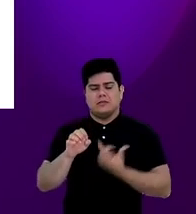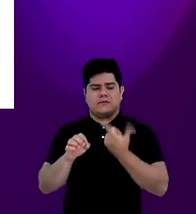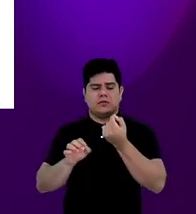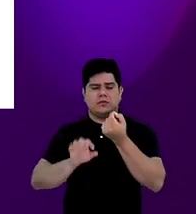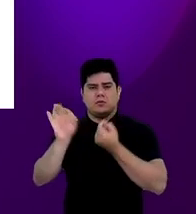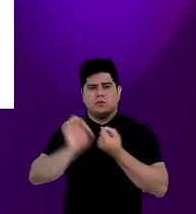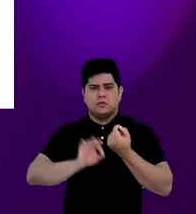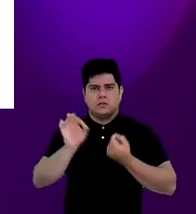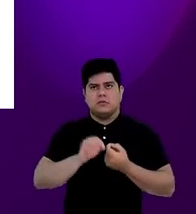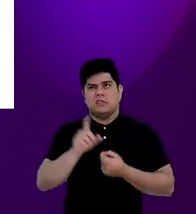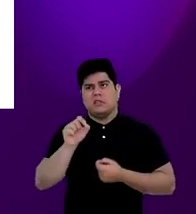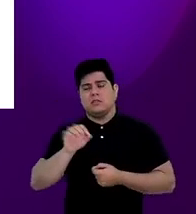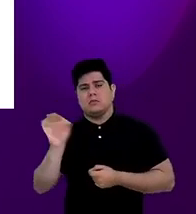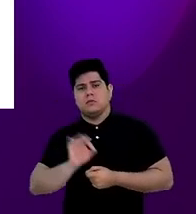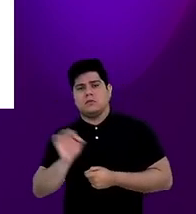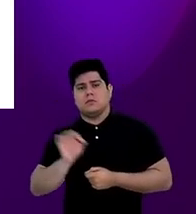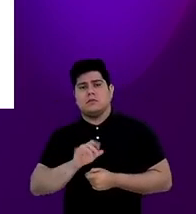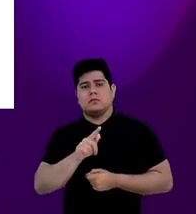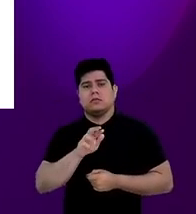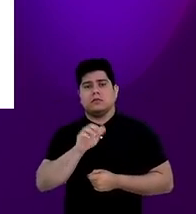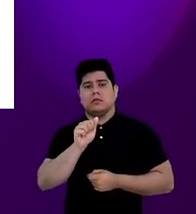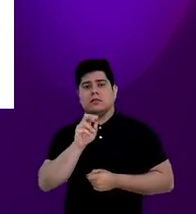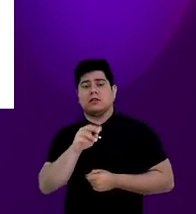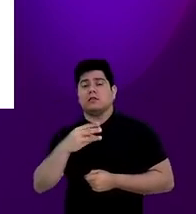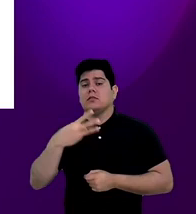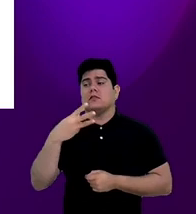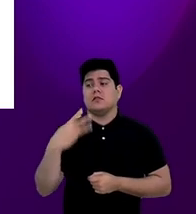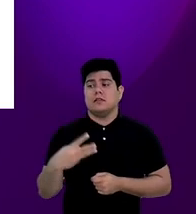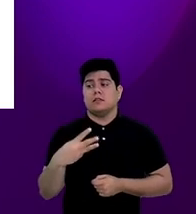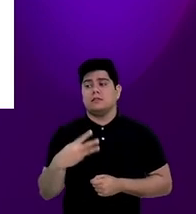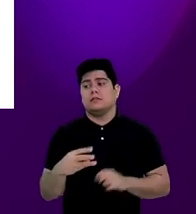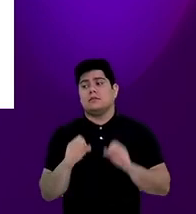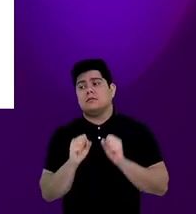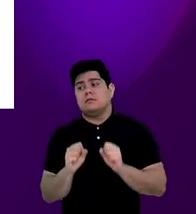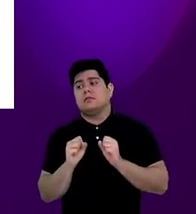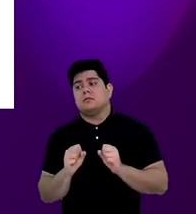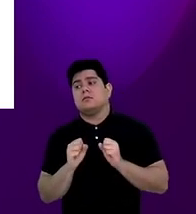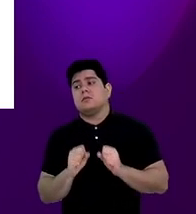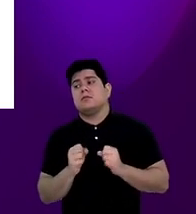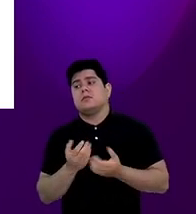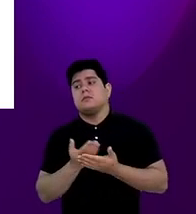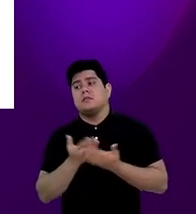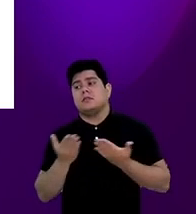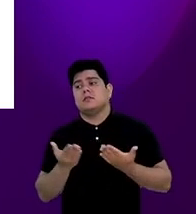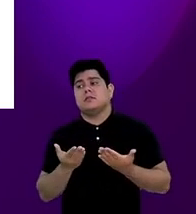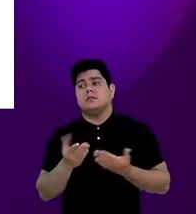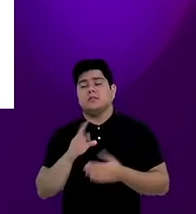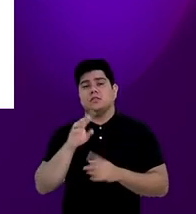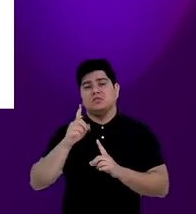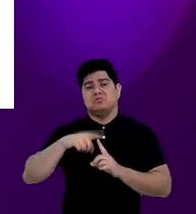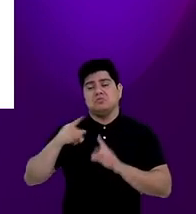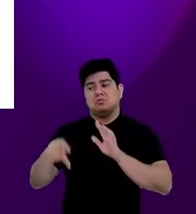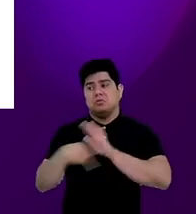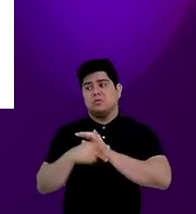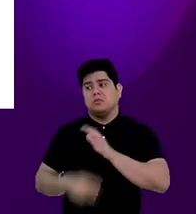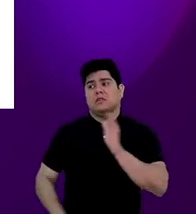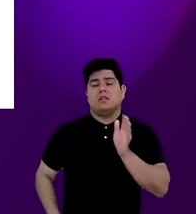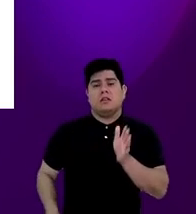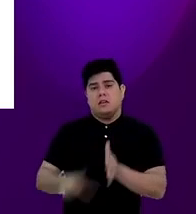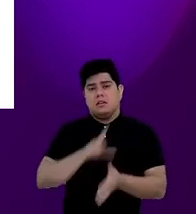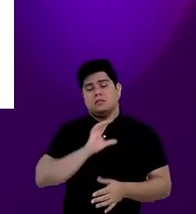com neurotoxicidade grau 3, e podem ser tanto essa neurotoxicidade típica, que acontece mais